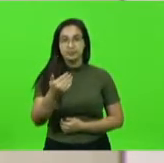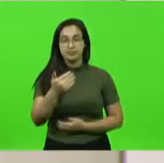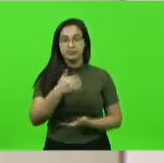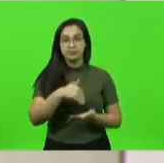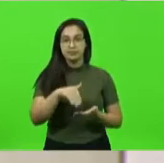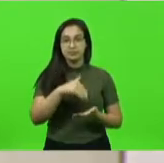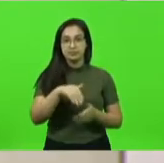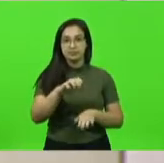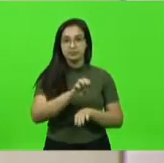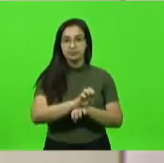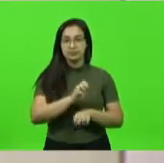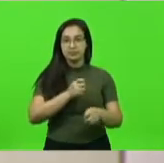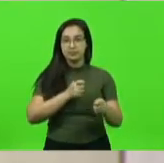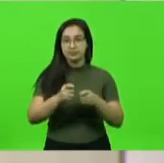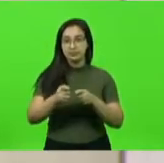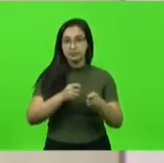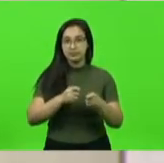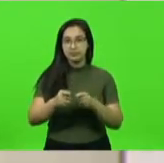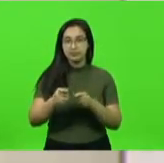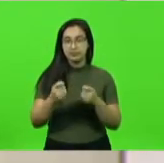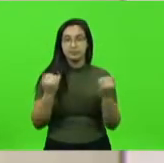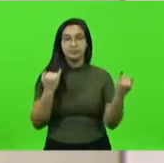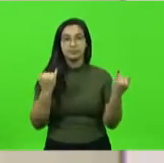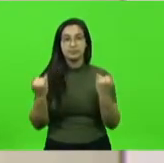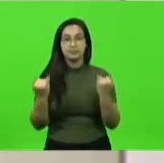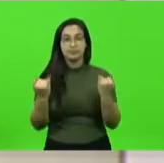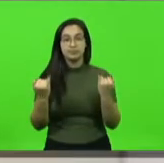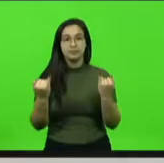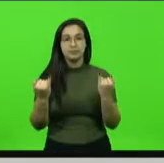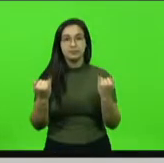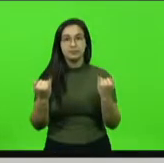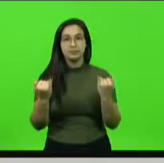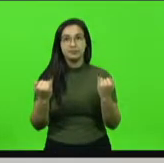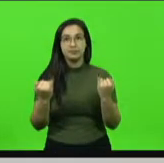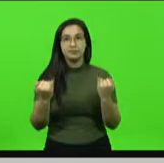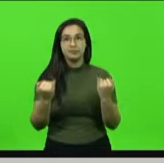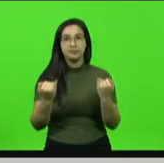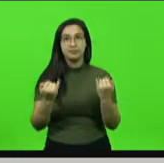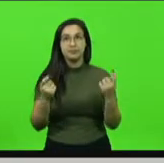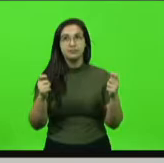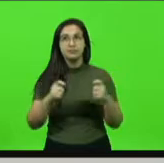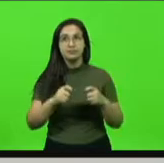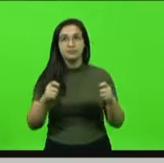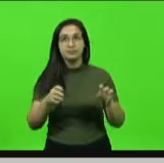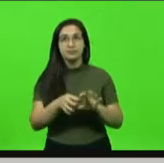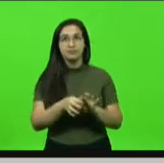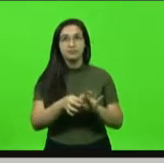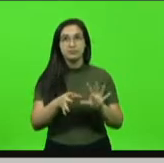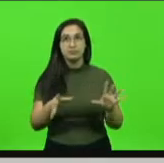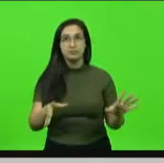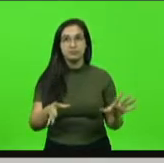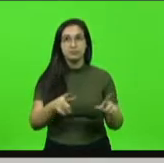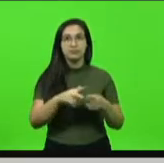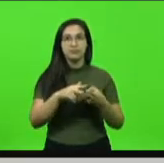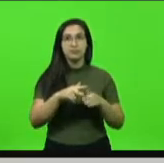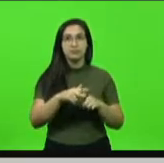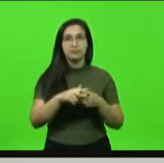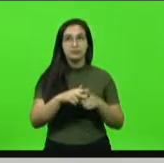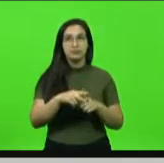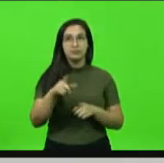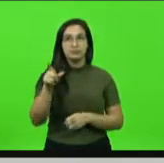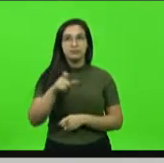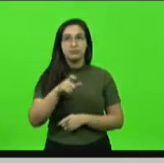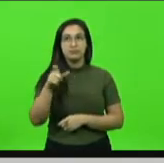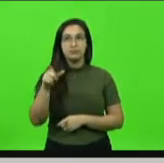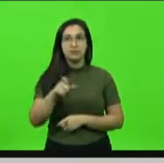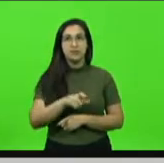da Administração informações acerca da viabilidade de concessão de reajuste do Vale Alimentação dos